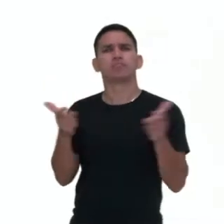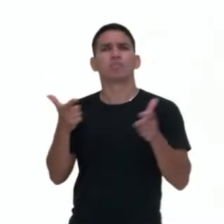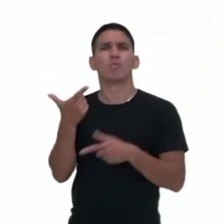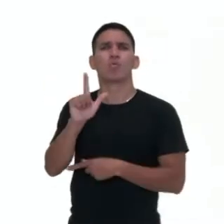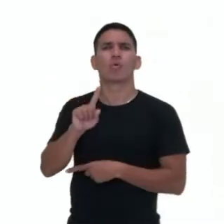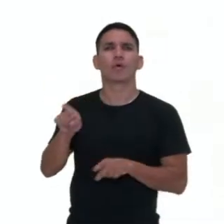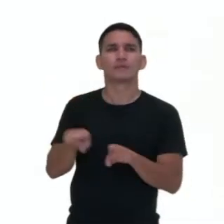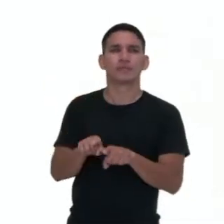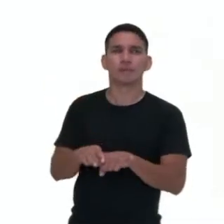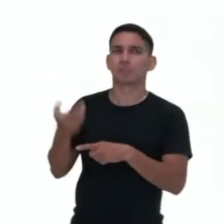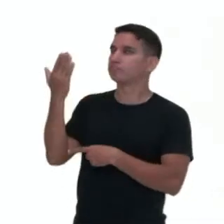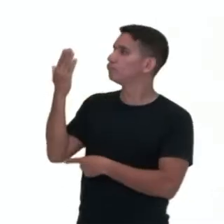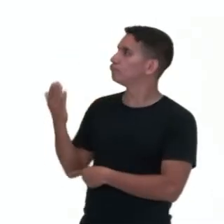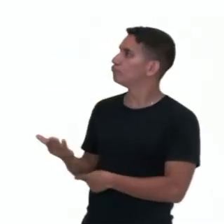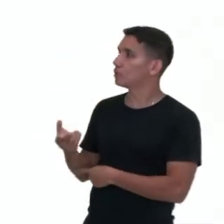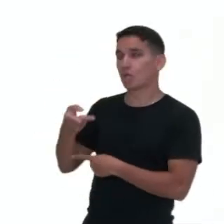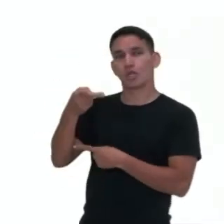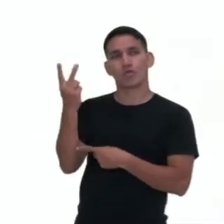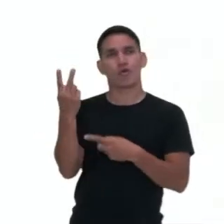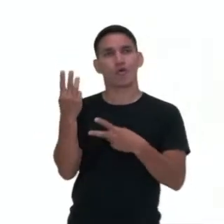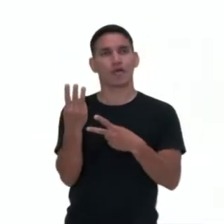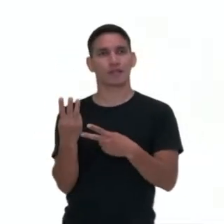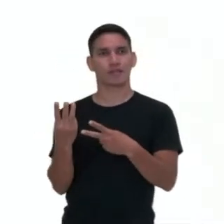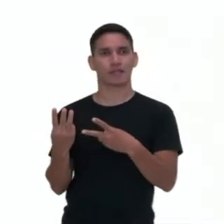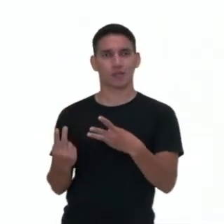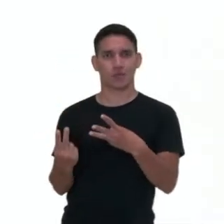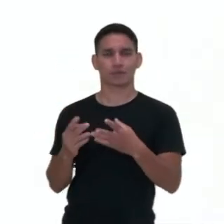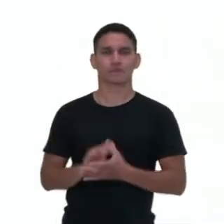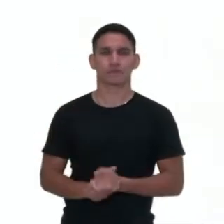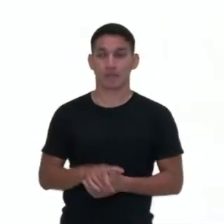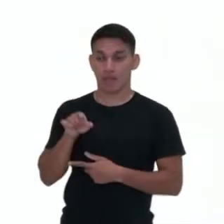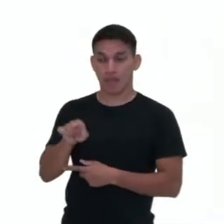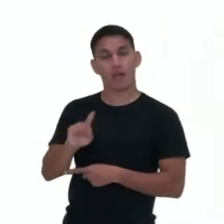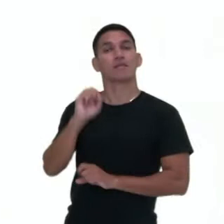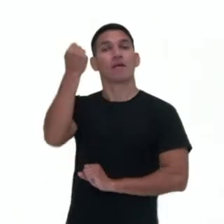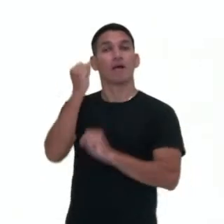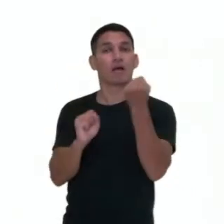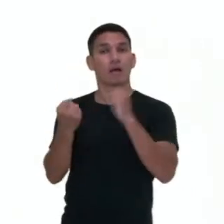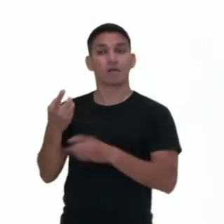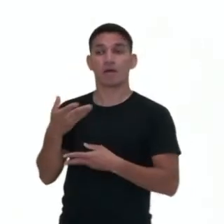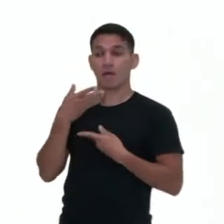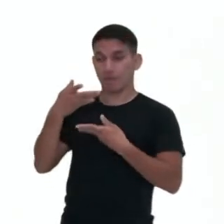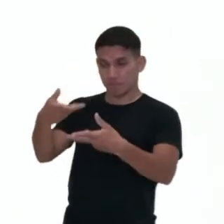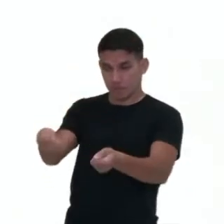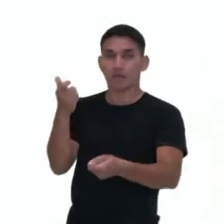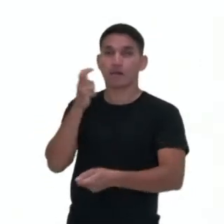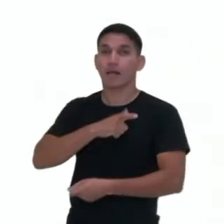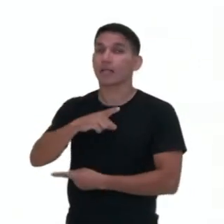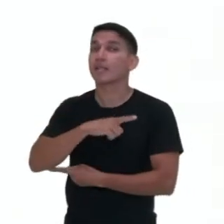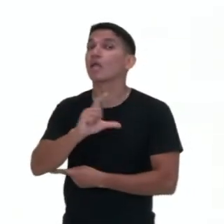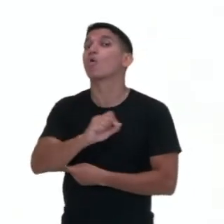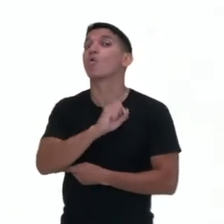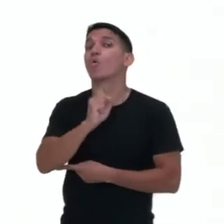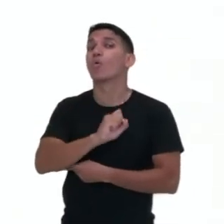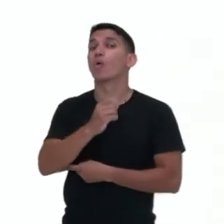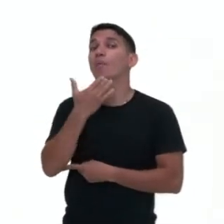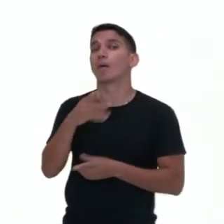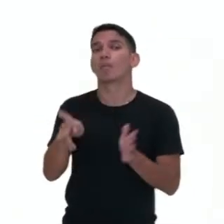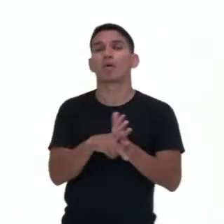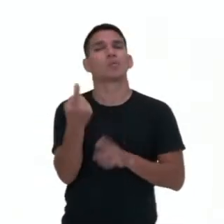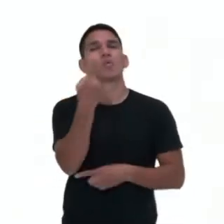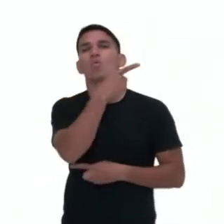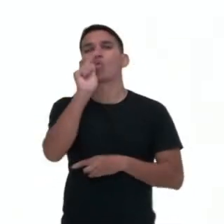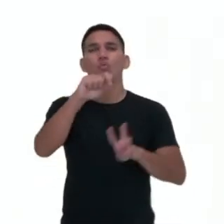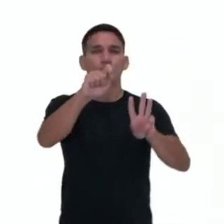médio e 2 grande. Essa fábrica recebeu a seguinte encomenda para o último trimestre do